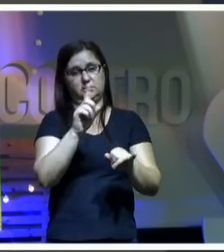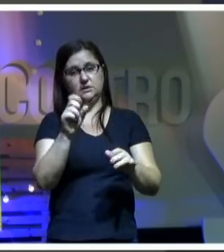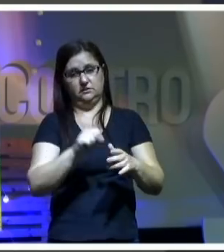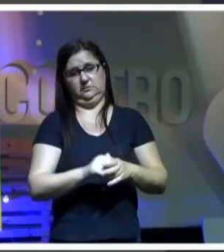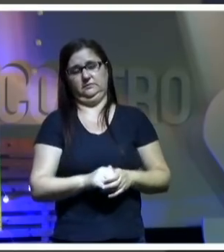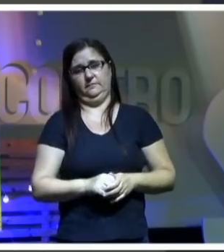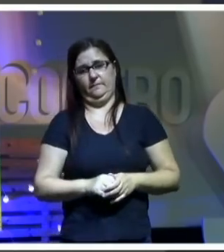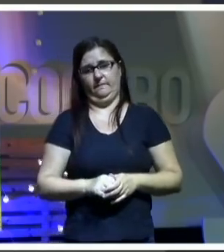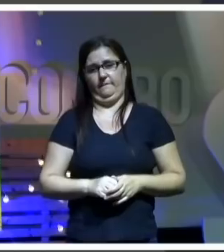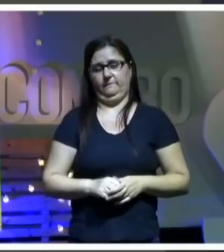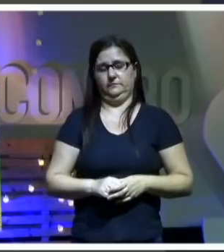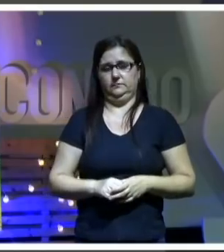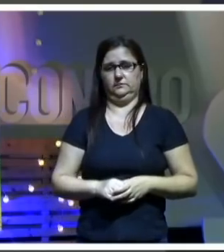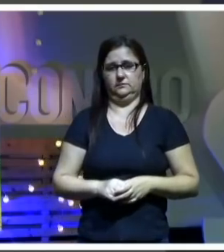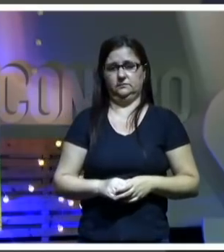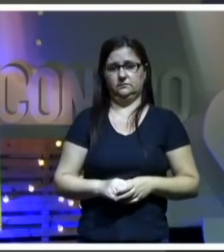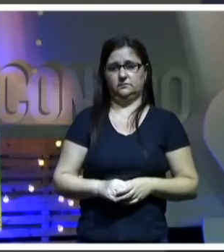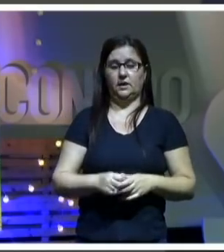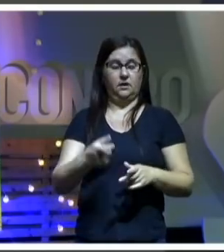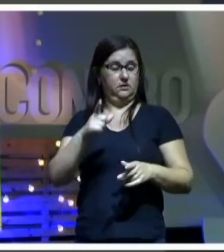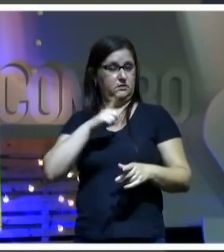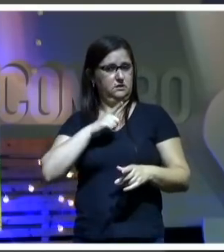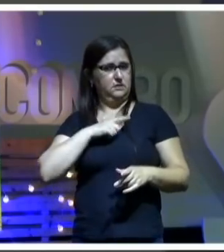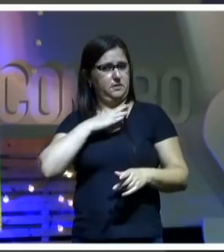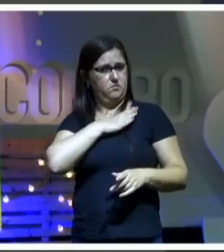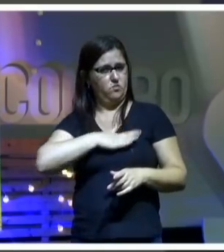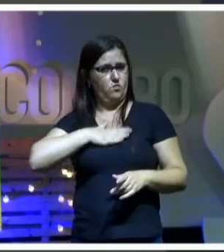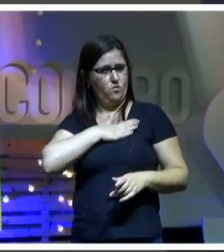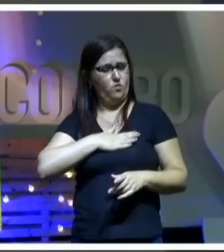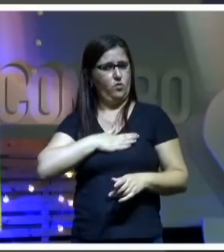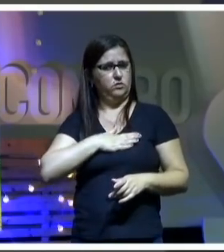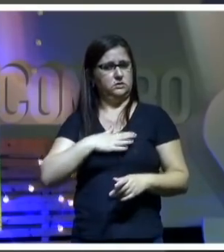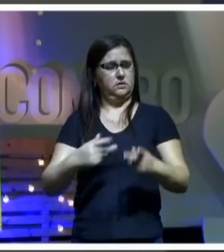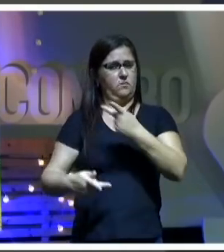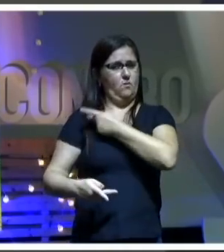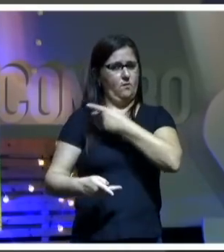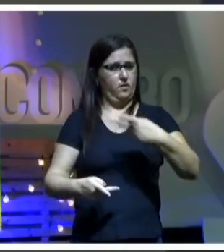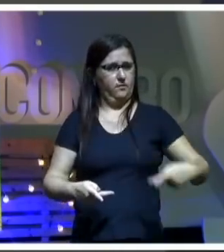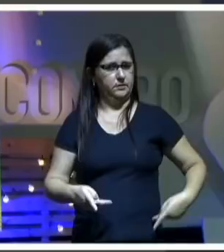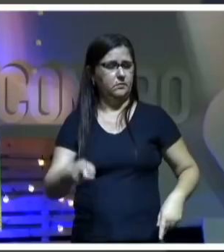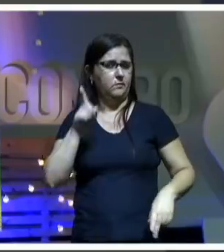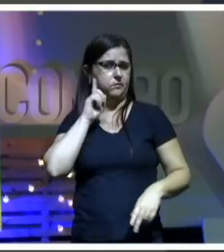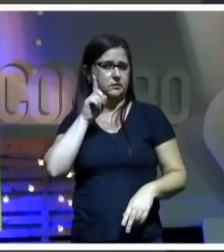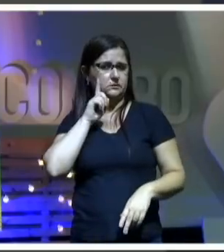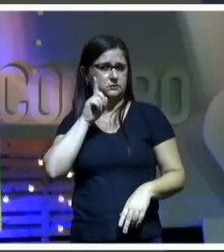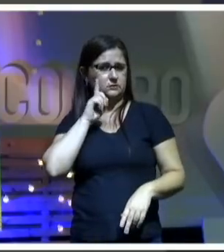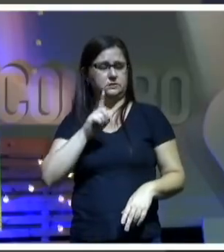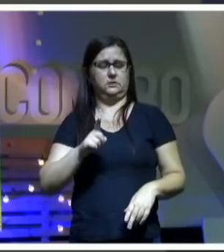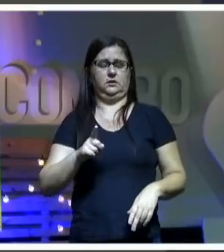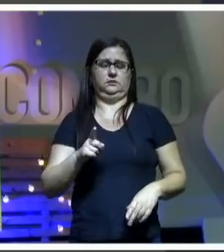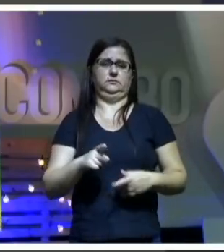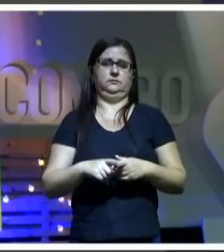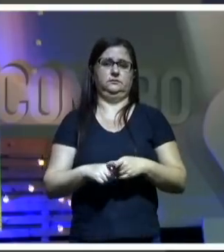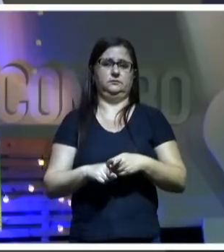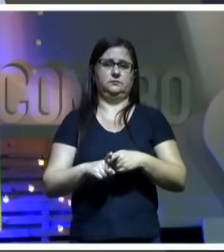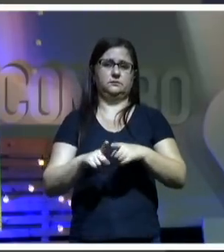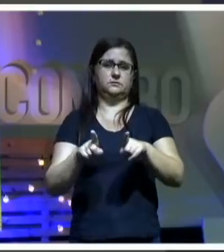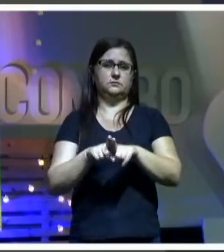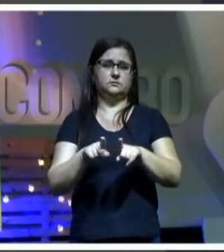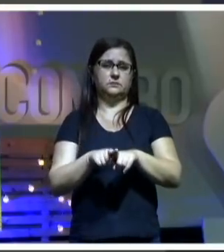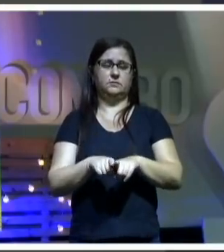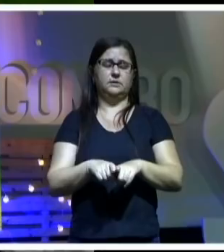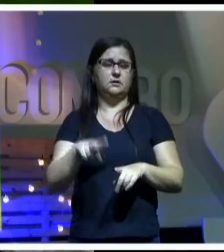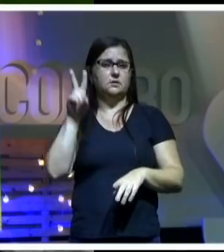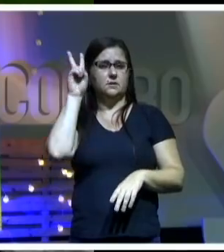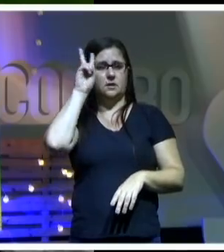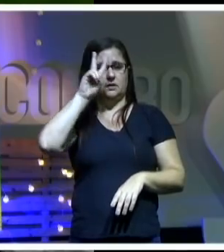eu inclusive gostava muito do ex-presidente do fundo que é o richard buquê é o neo calvinista um interessantíssimo mas tem uma